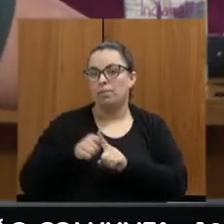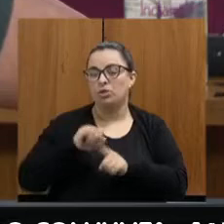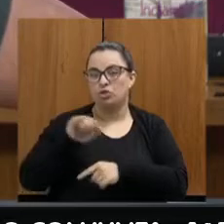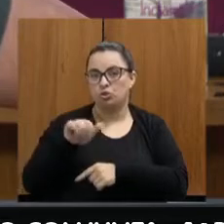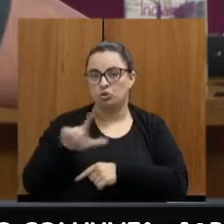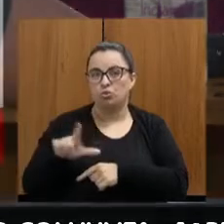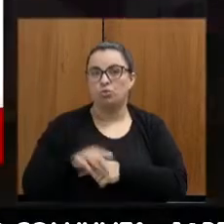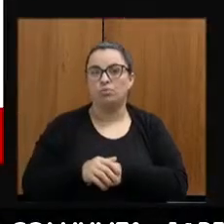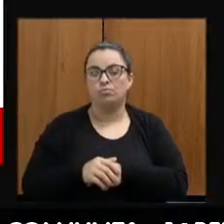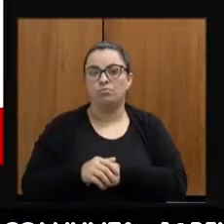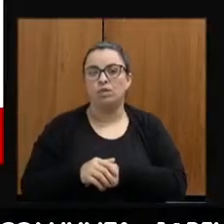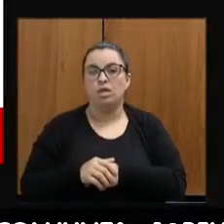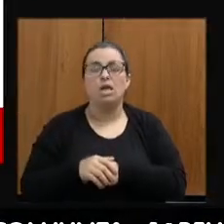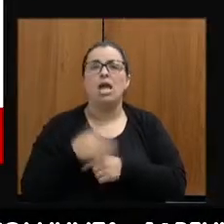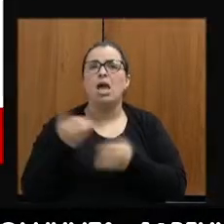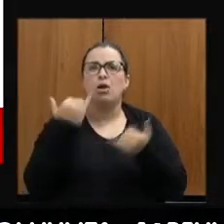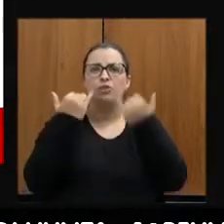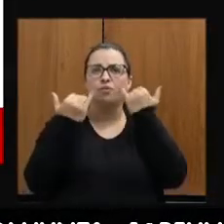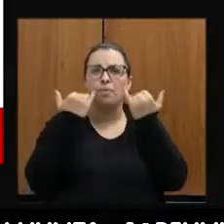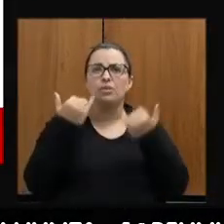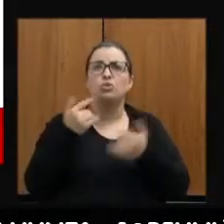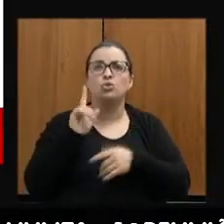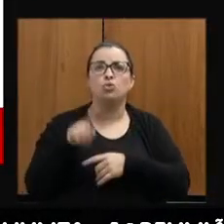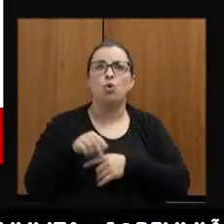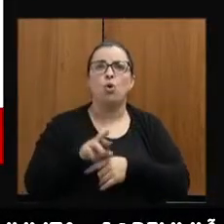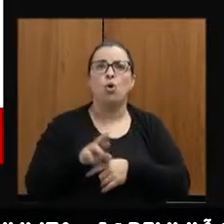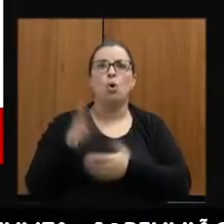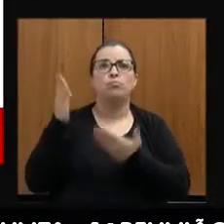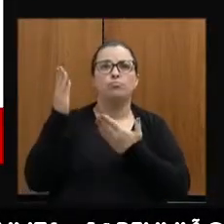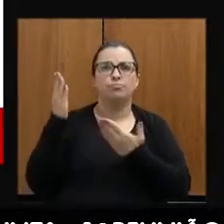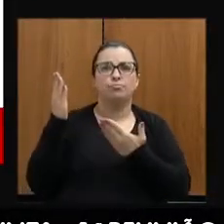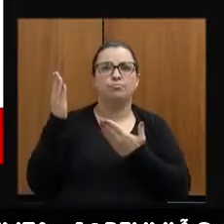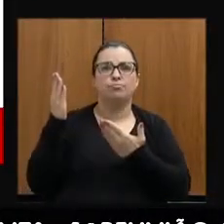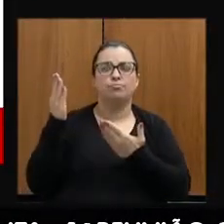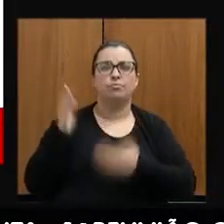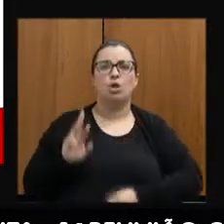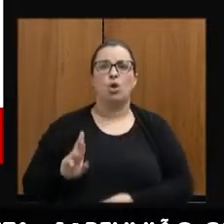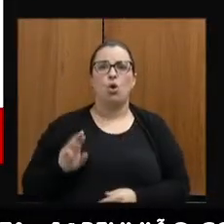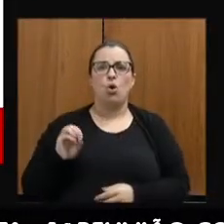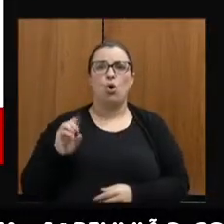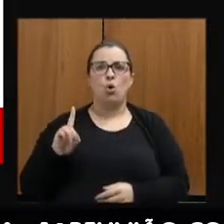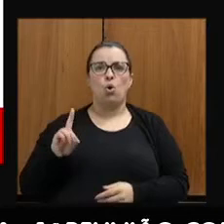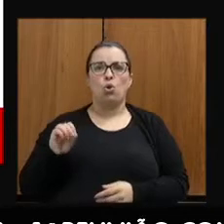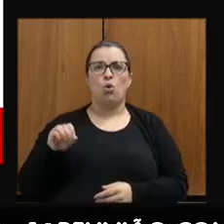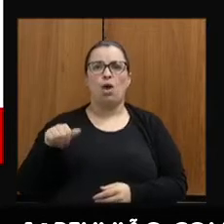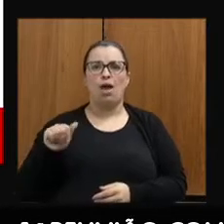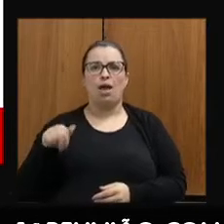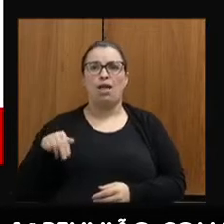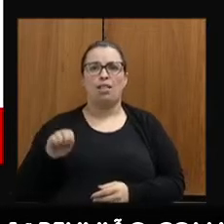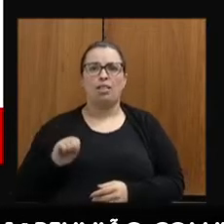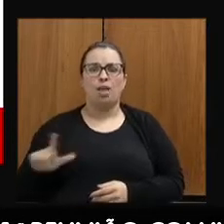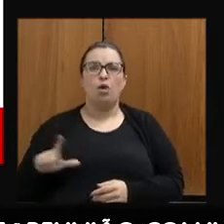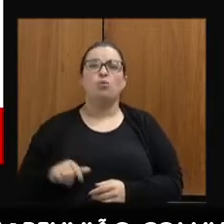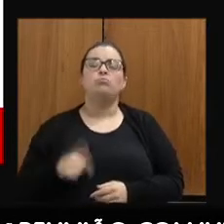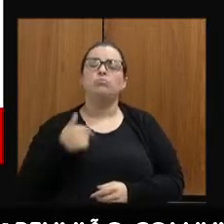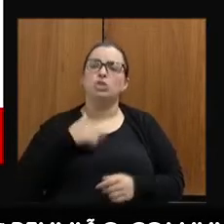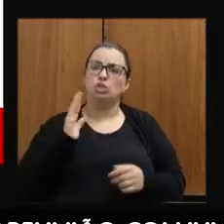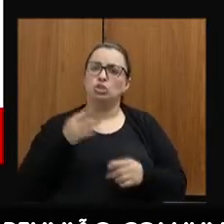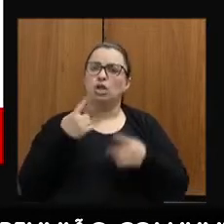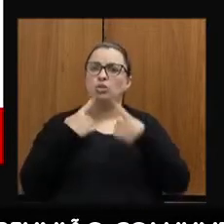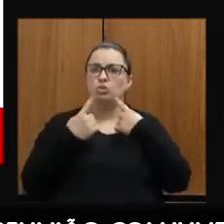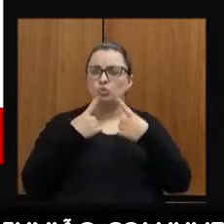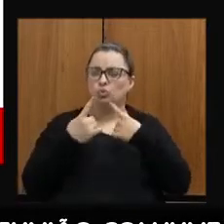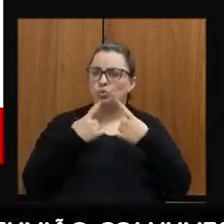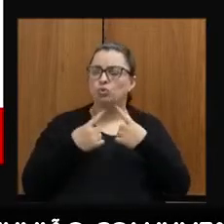informações sobre o Ronaldo metropolitana de Belo Horizonte um tema que eu já tive oportunidade de discutir nessa casa de